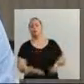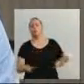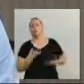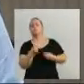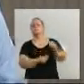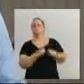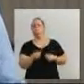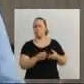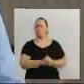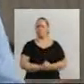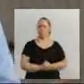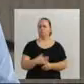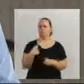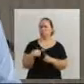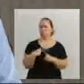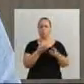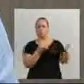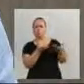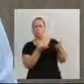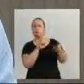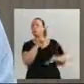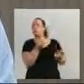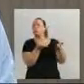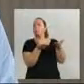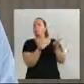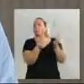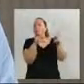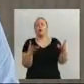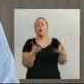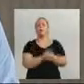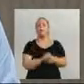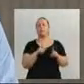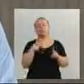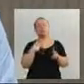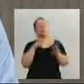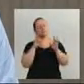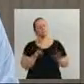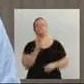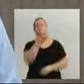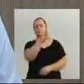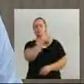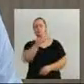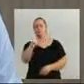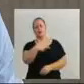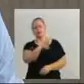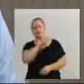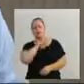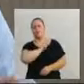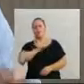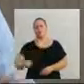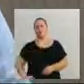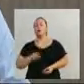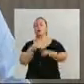intervenção, aí não serviu para nada. Mas tenho certeza que a vossa excelência vai trazer a resposta do governo com relação ao